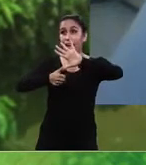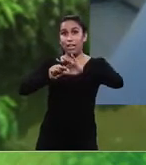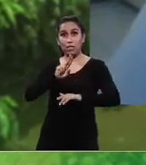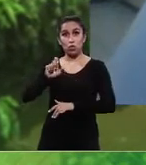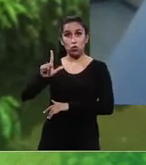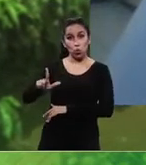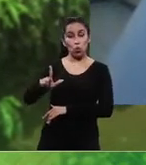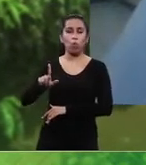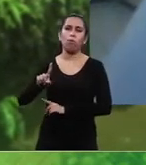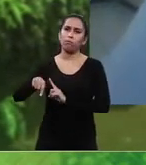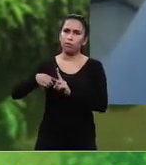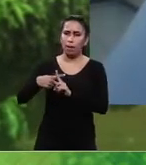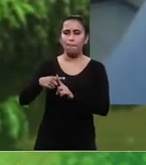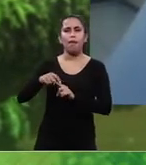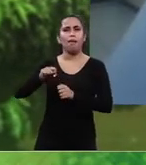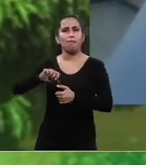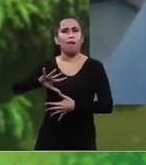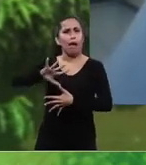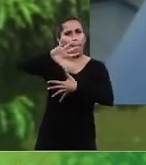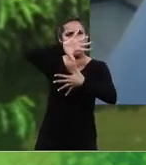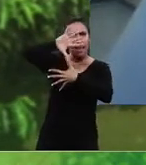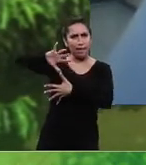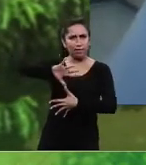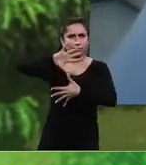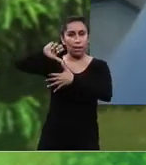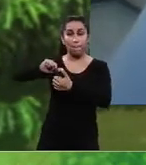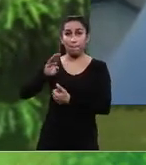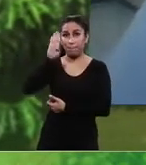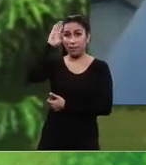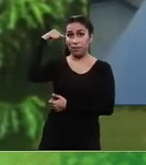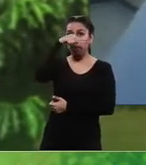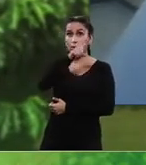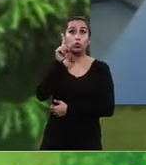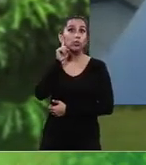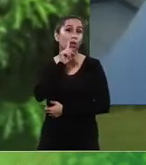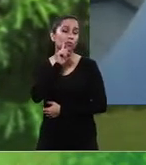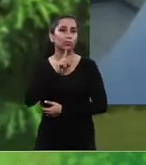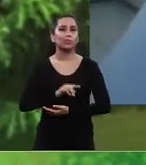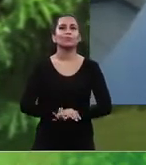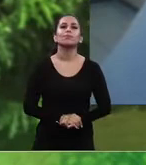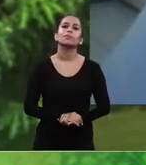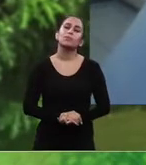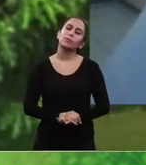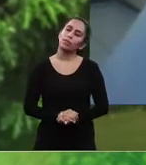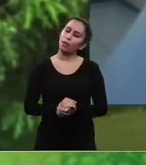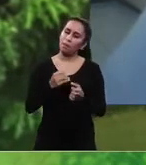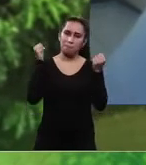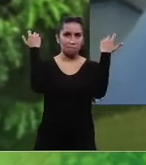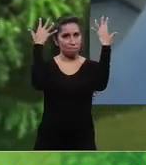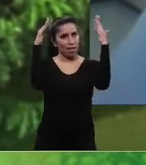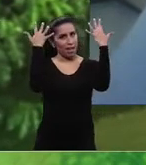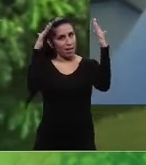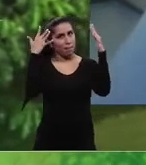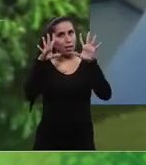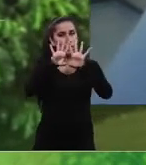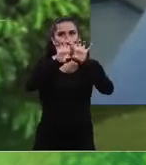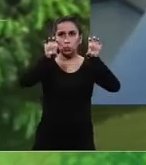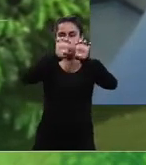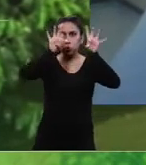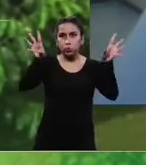e da América, Estados Unidos principalmente. Parabéns pela infraestrutura que a Apex tem, tenho muito